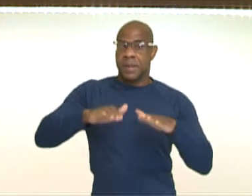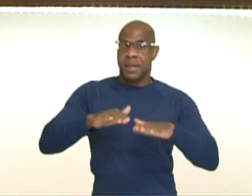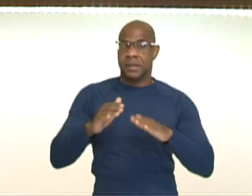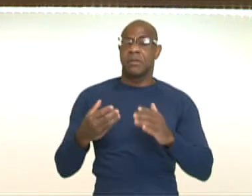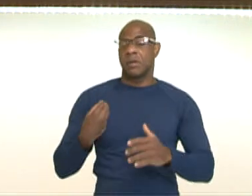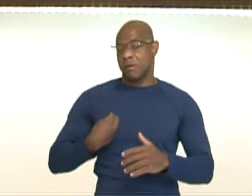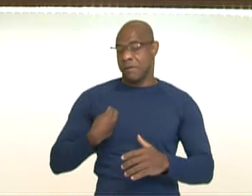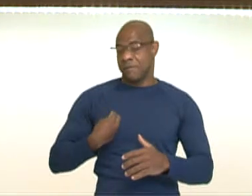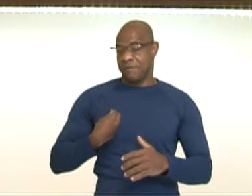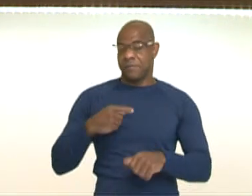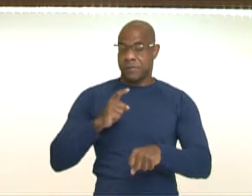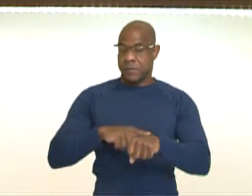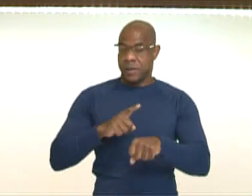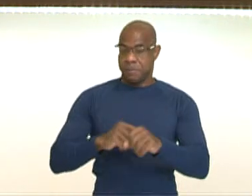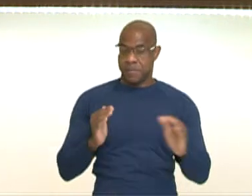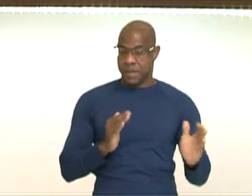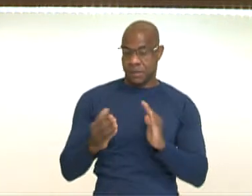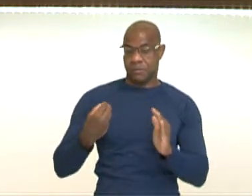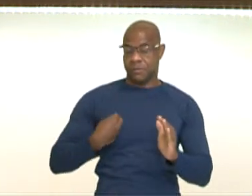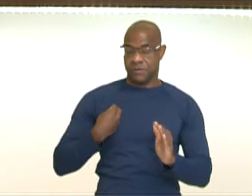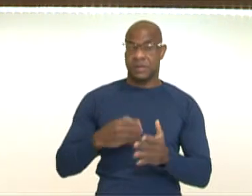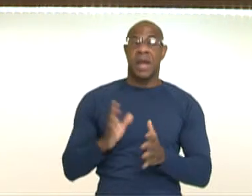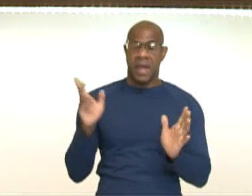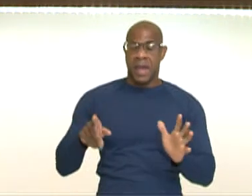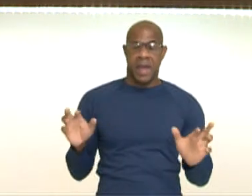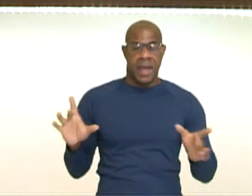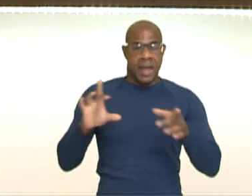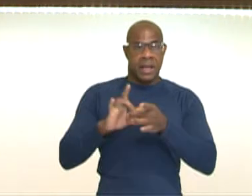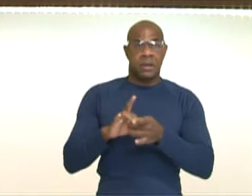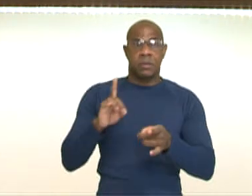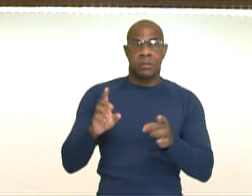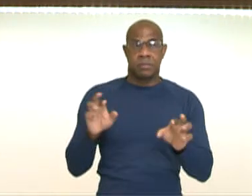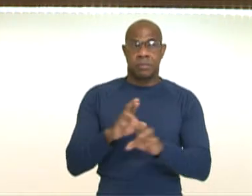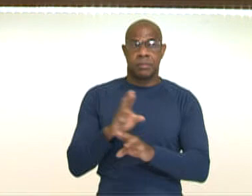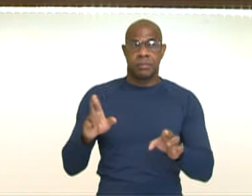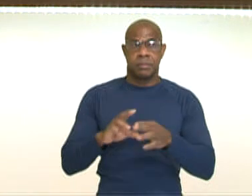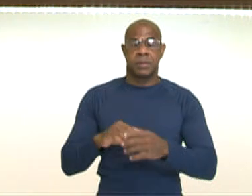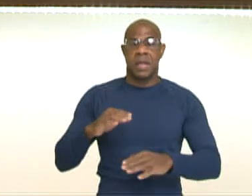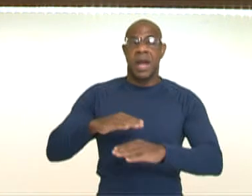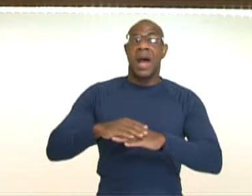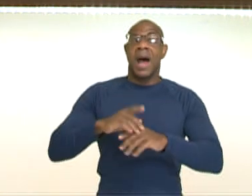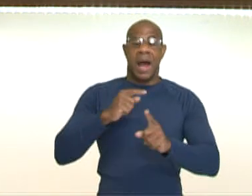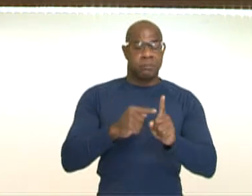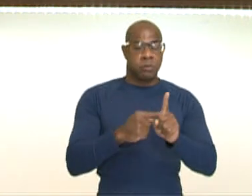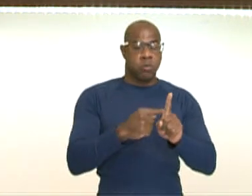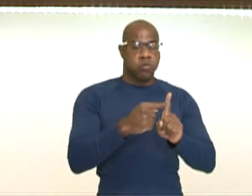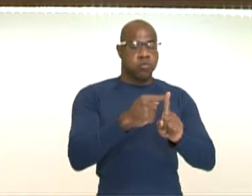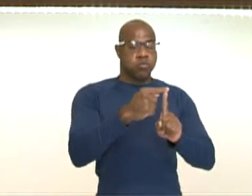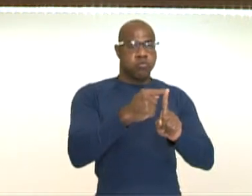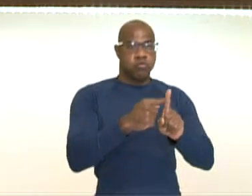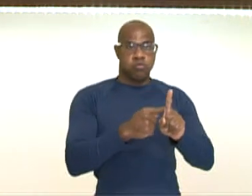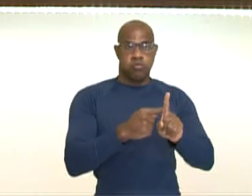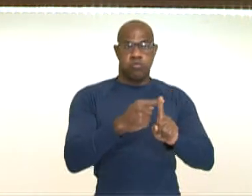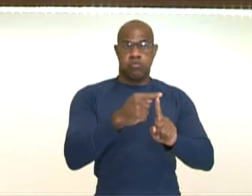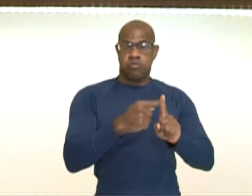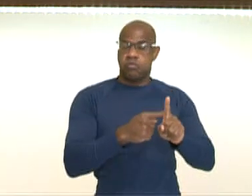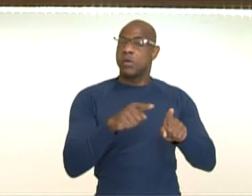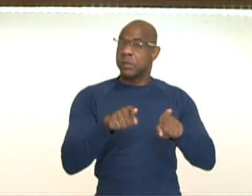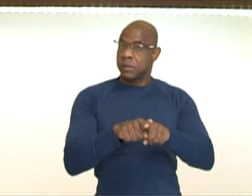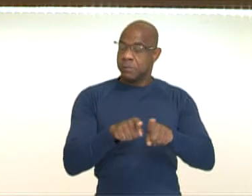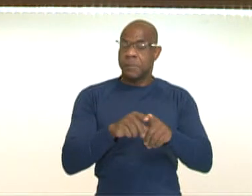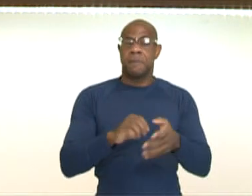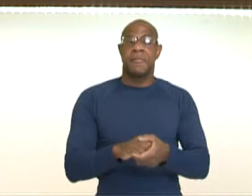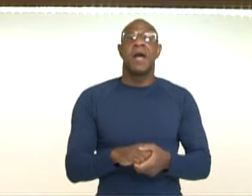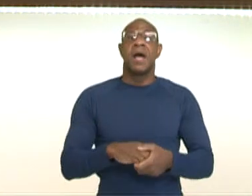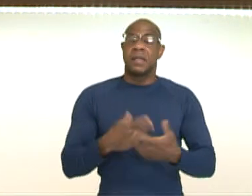vida, ela é relacionada diretamente à pressão e à temperatura onde aquela rocha se apresenta. Mas